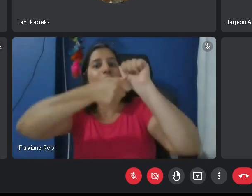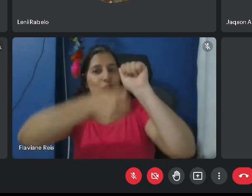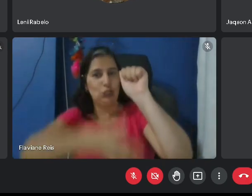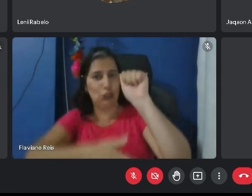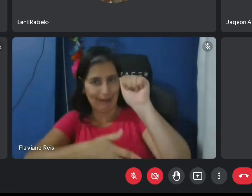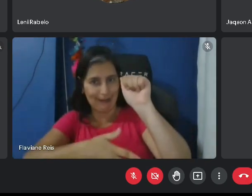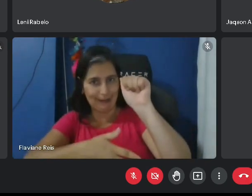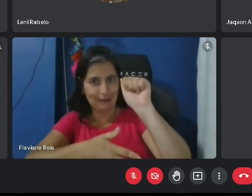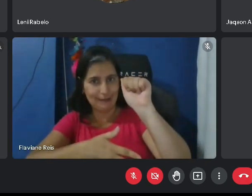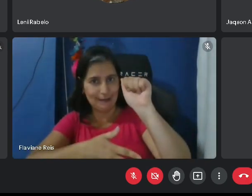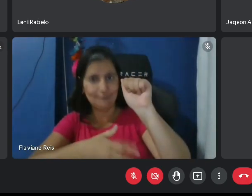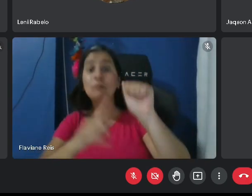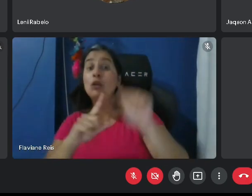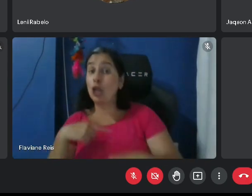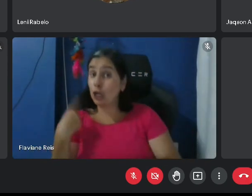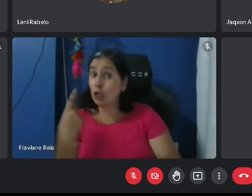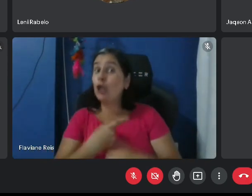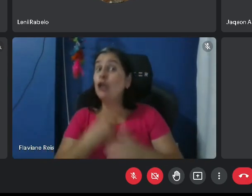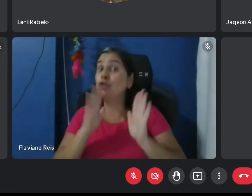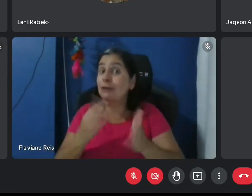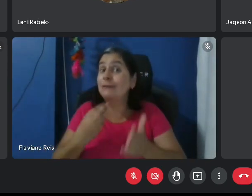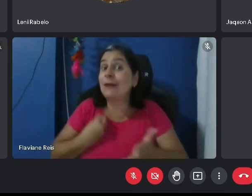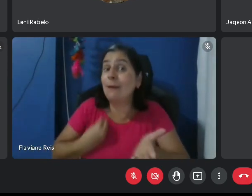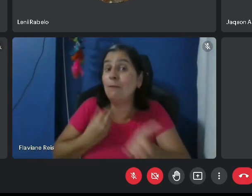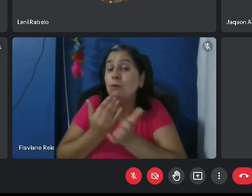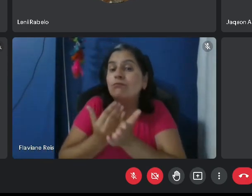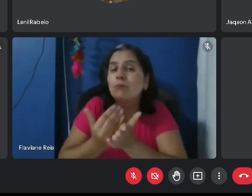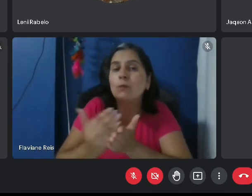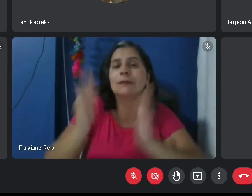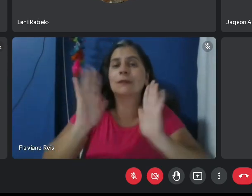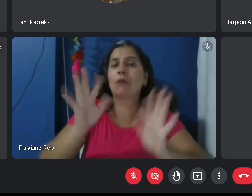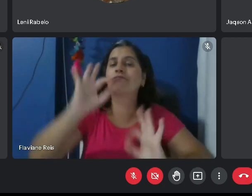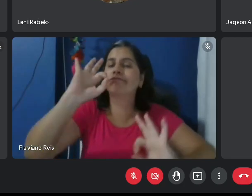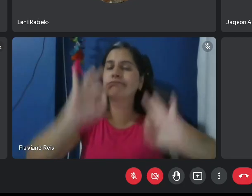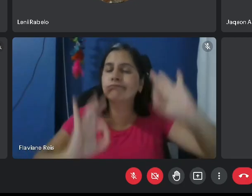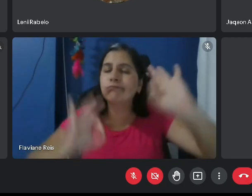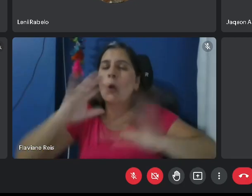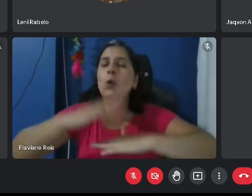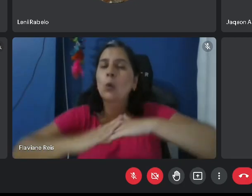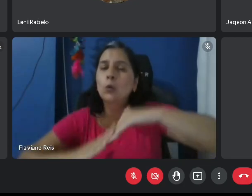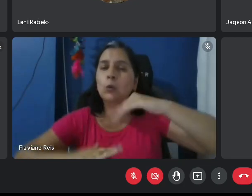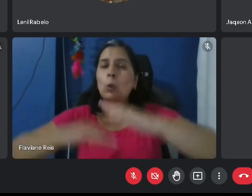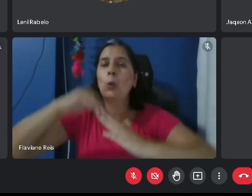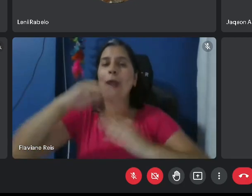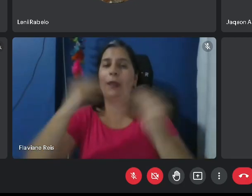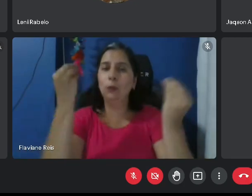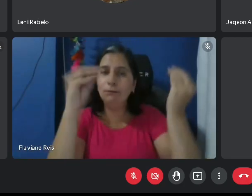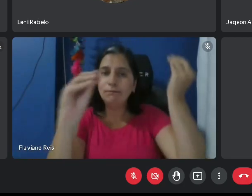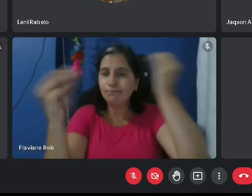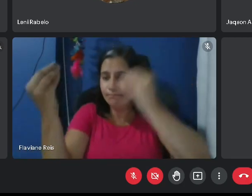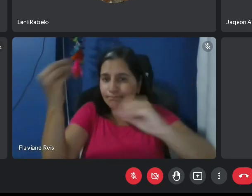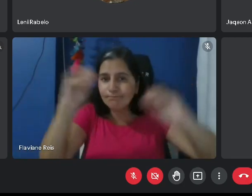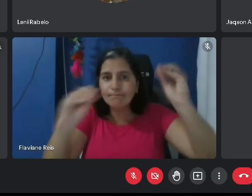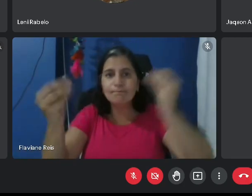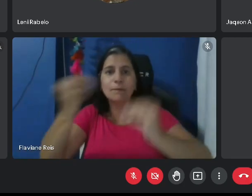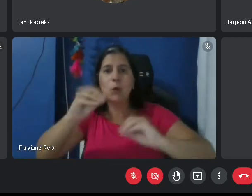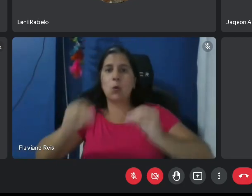própria para a educação bilíngue, uma diretriz que institui essa educação bilíngue, para que a gente comece a colocar em